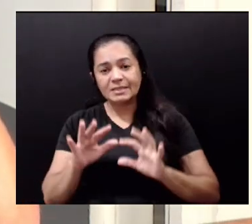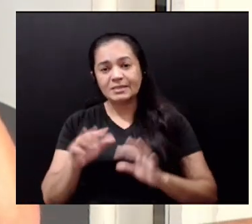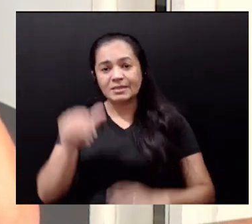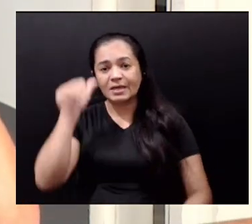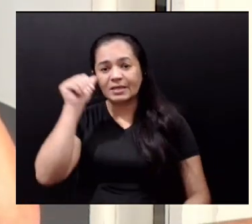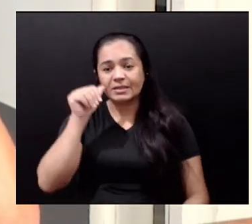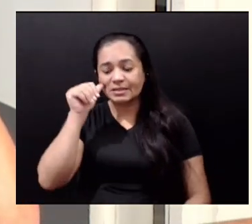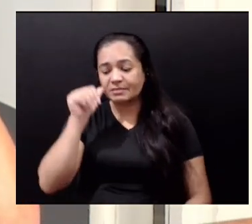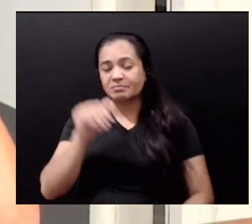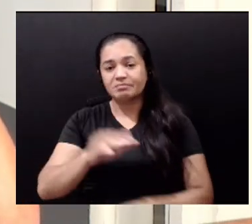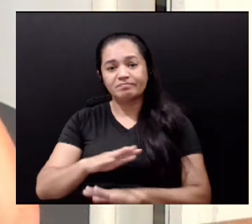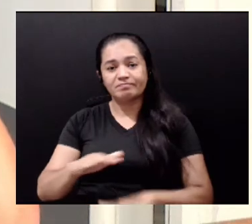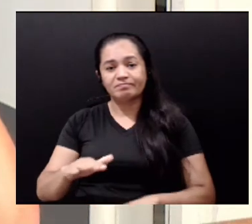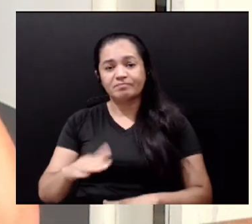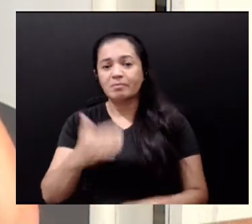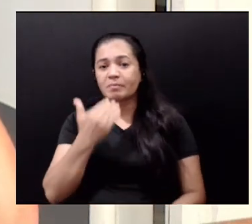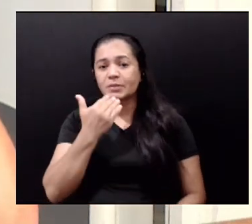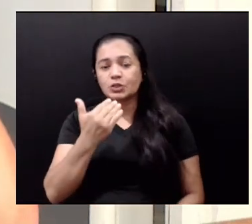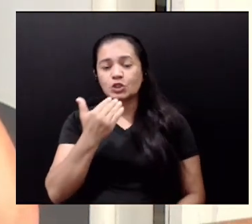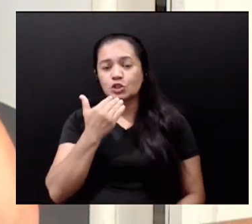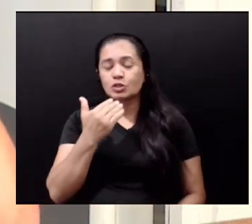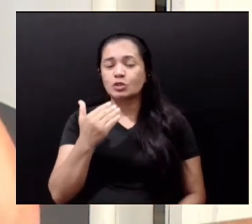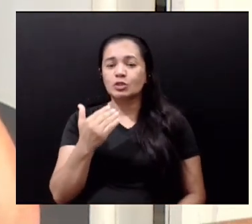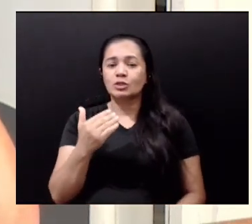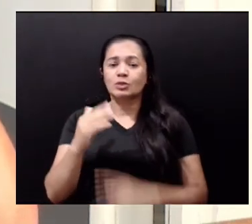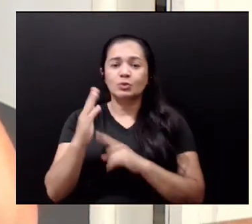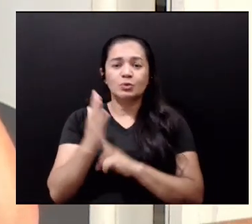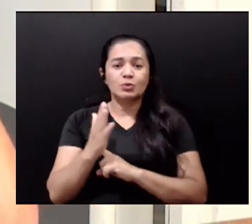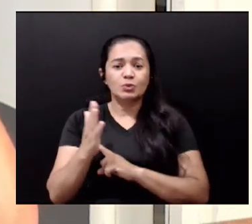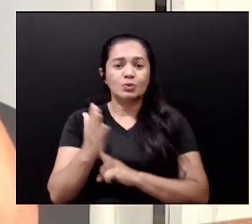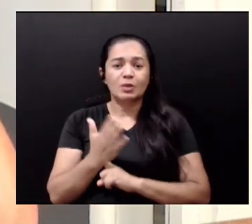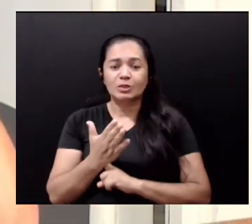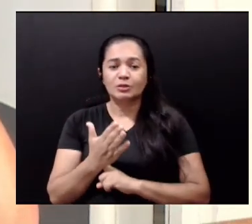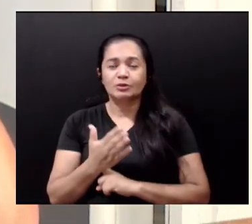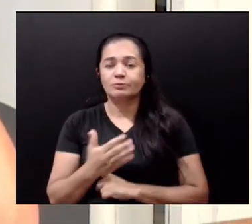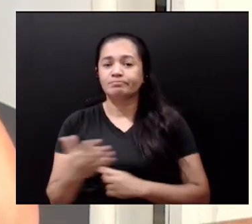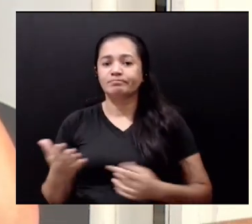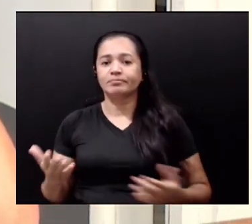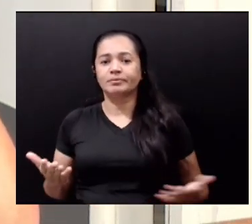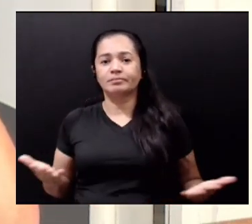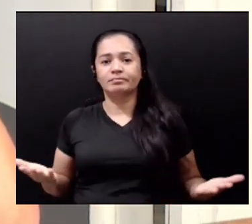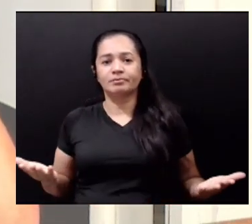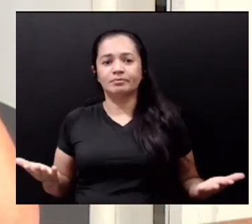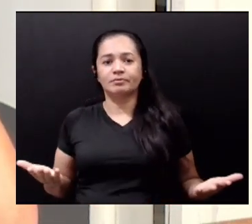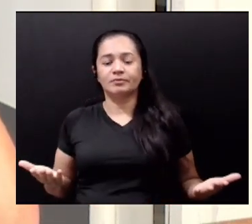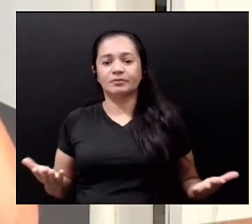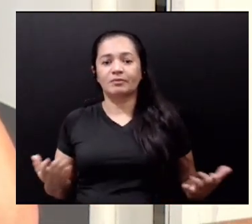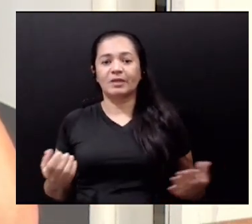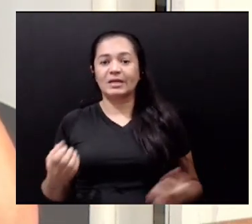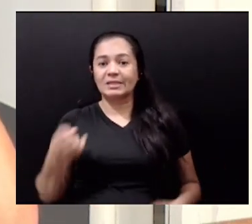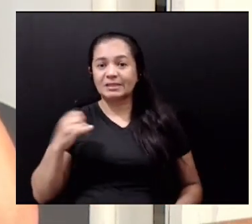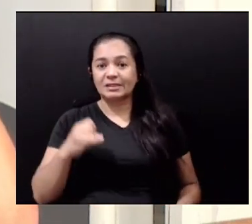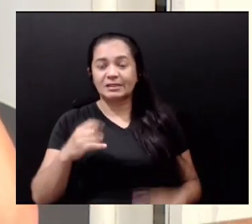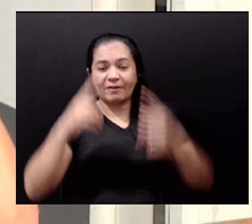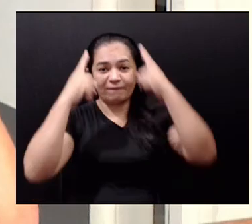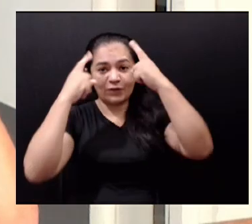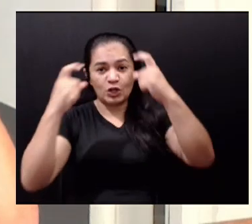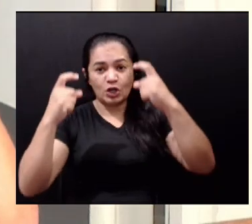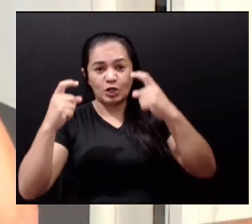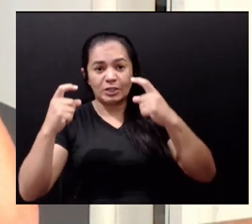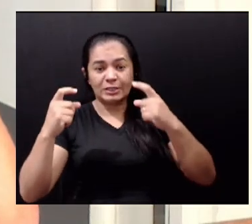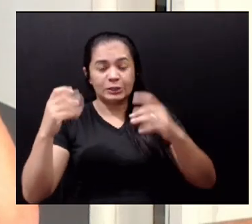estão pedindo socorro, né? E chegar à violência fatal, né, o suicídio,